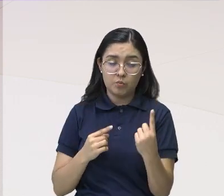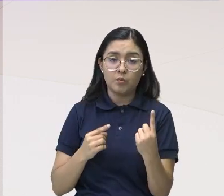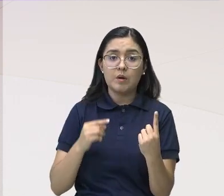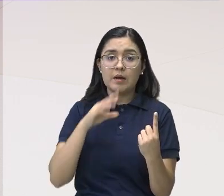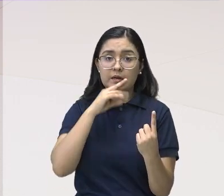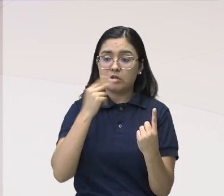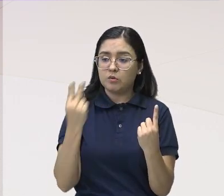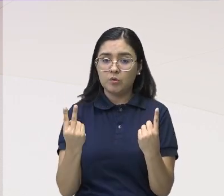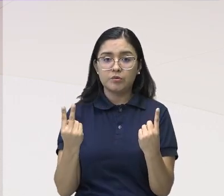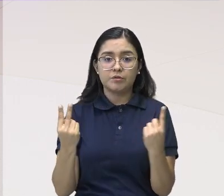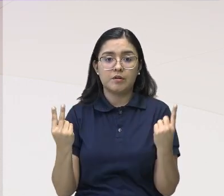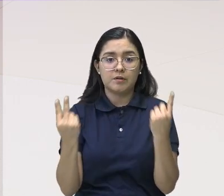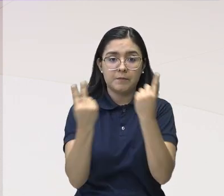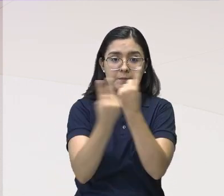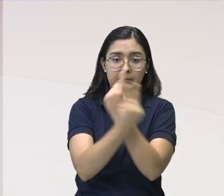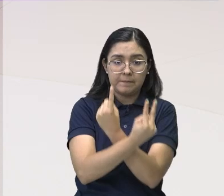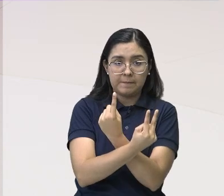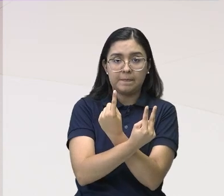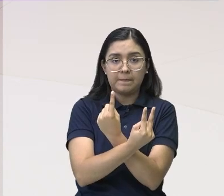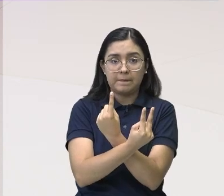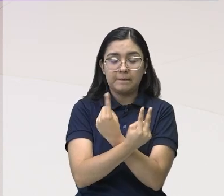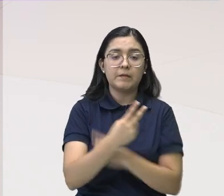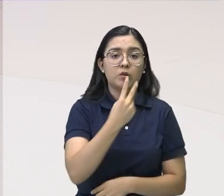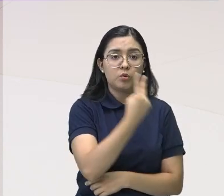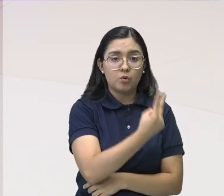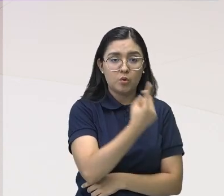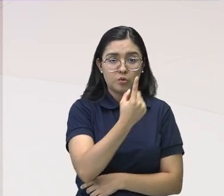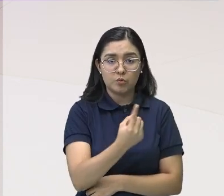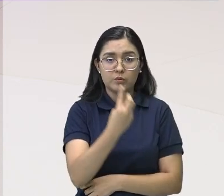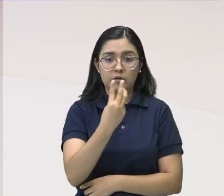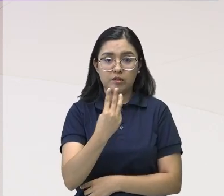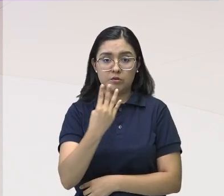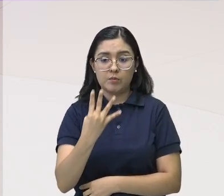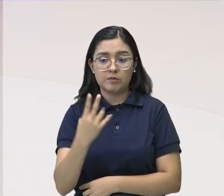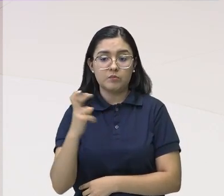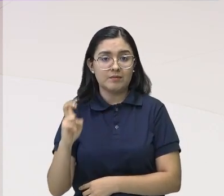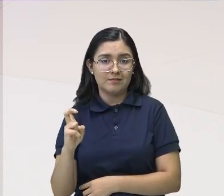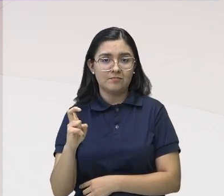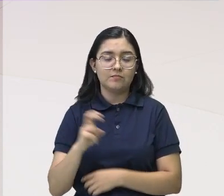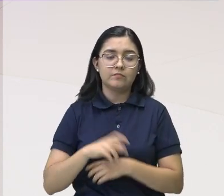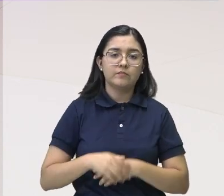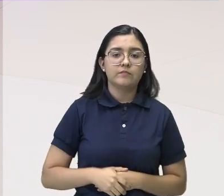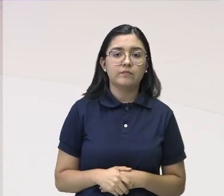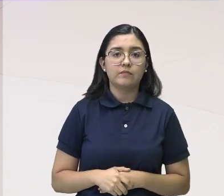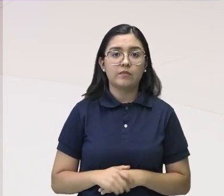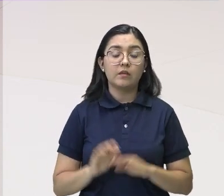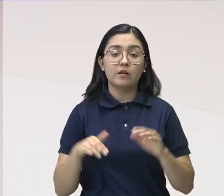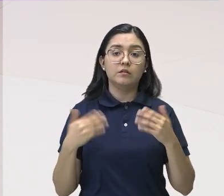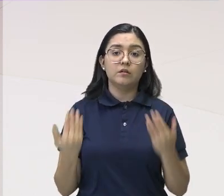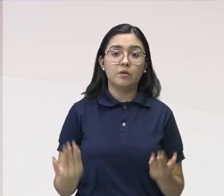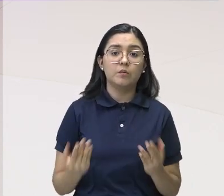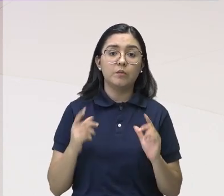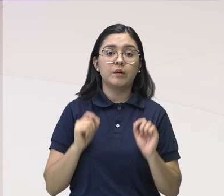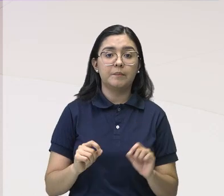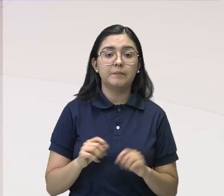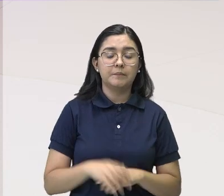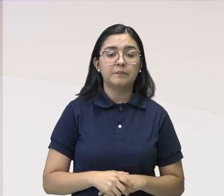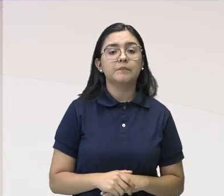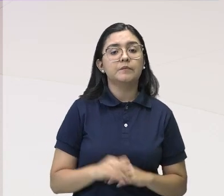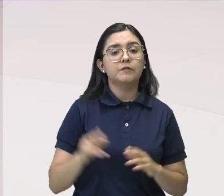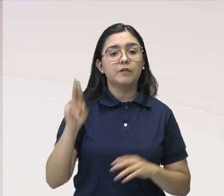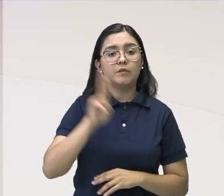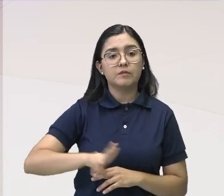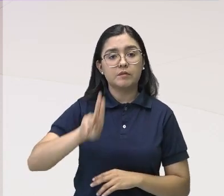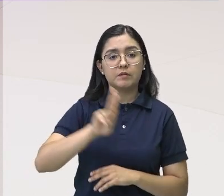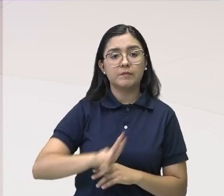vamos ter a ordem 2, 1, 3, 4, 5. Então, já temos uma ordem diferente. Então, a gente vai aplicar